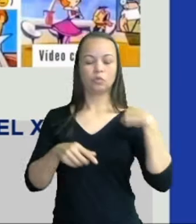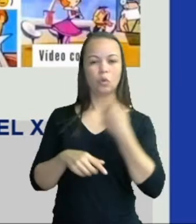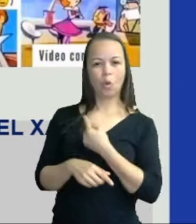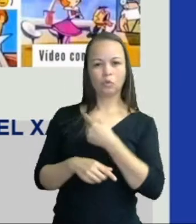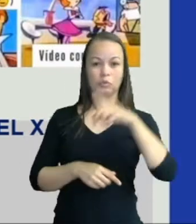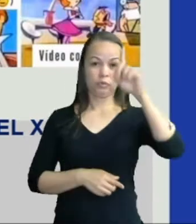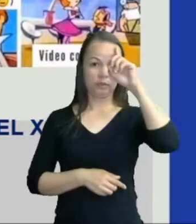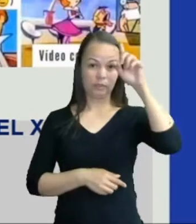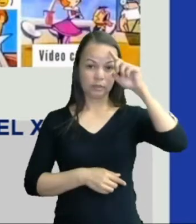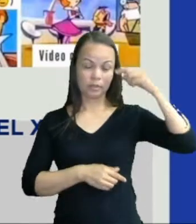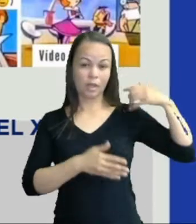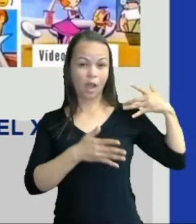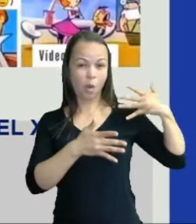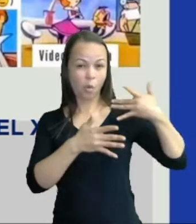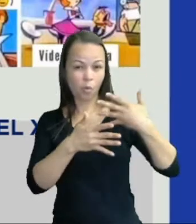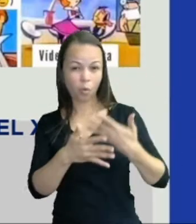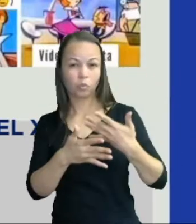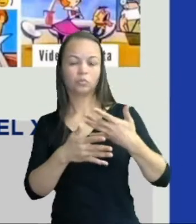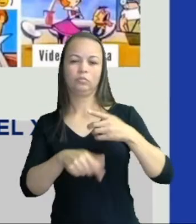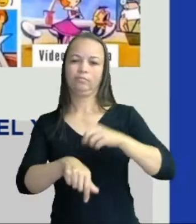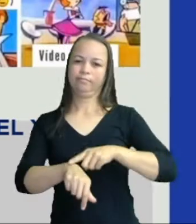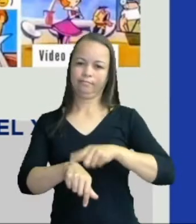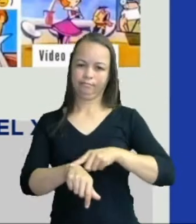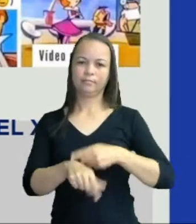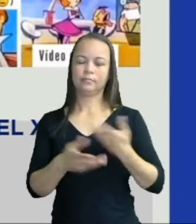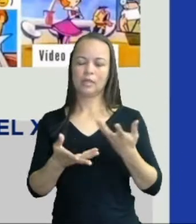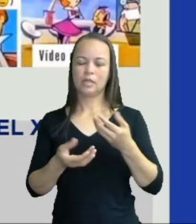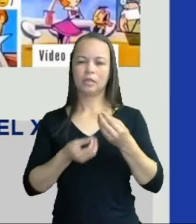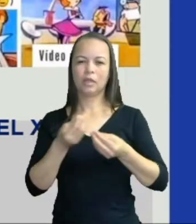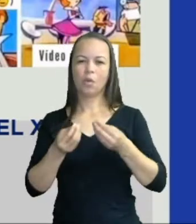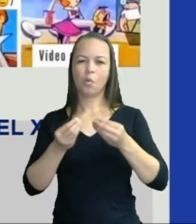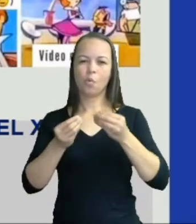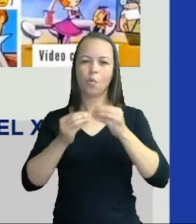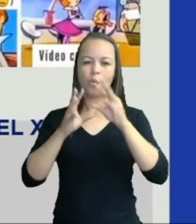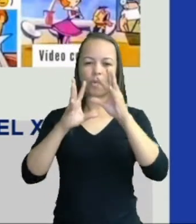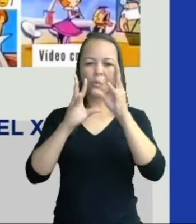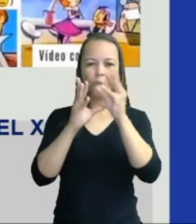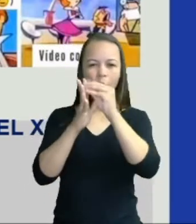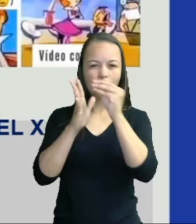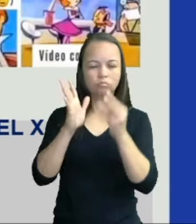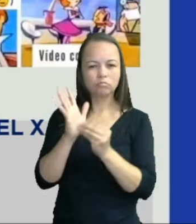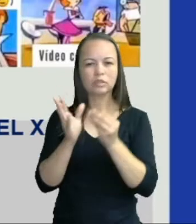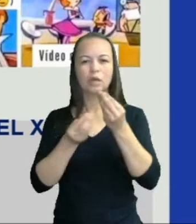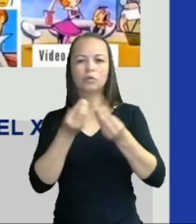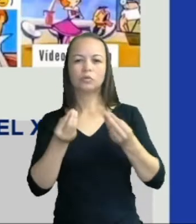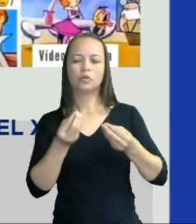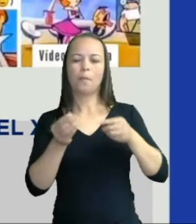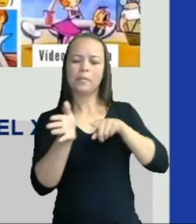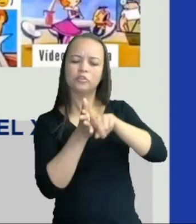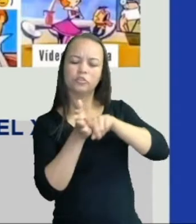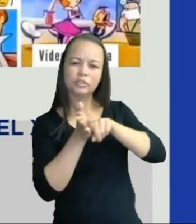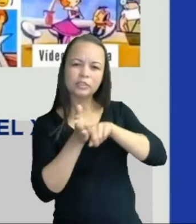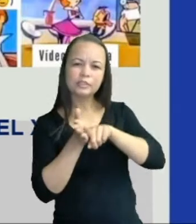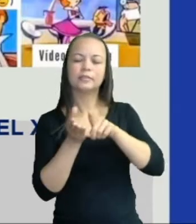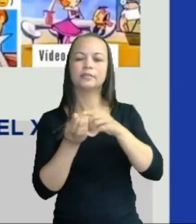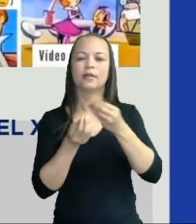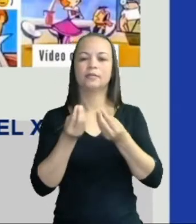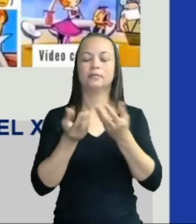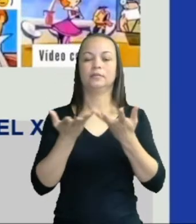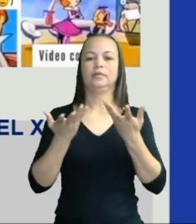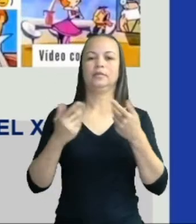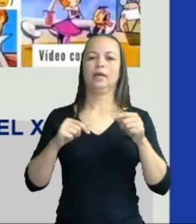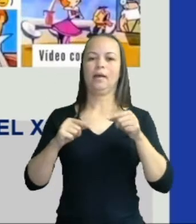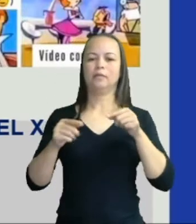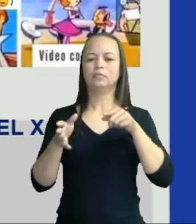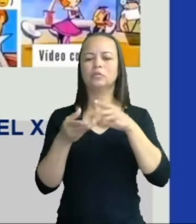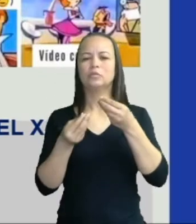do tempo. E o conteúdo? Pesquisa e análise das histórias dos objetos ao longo do tempo.